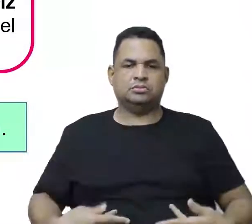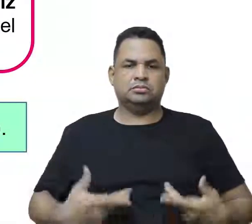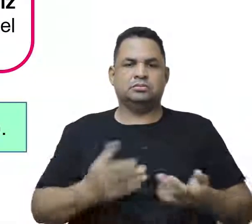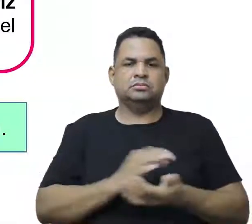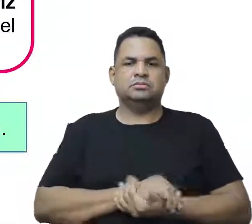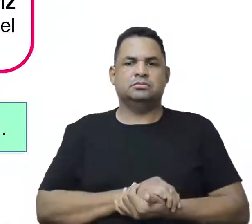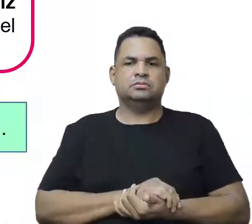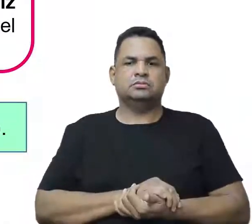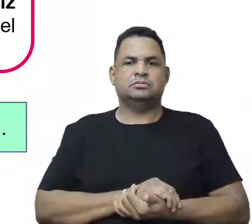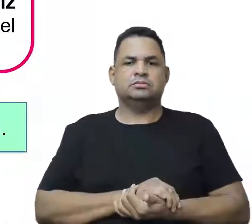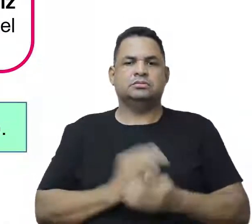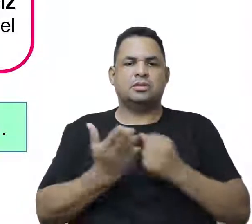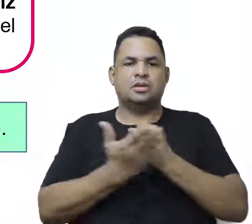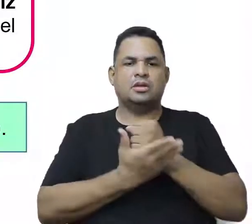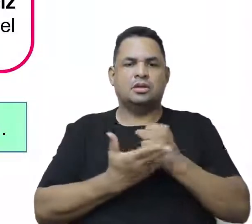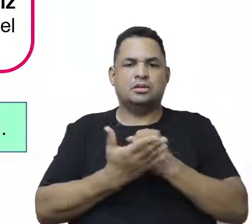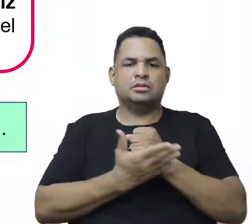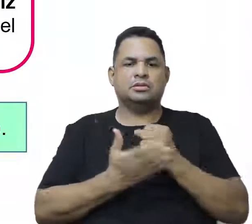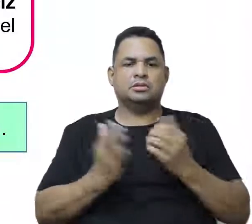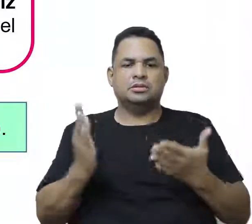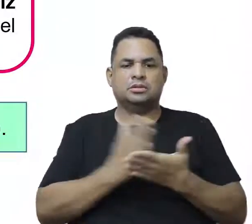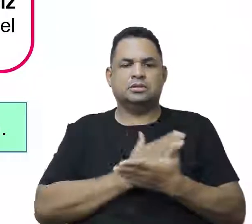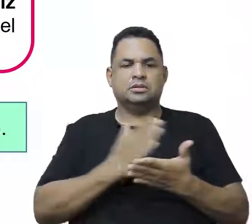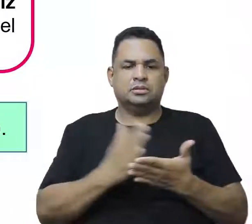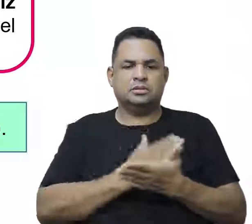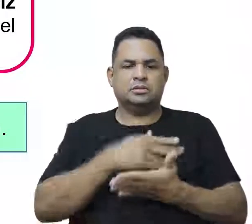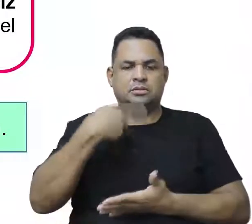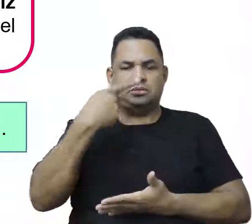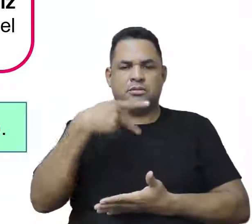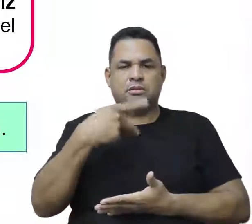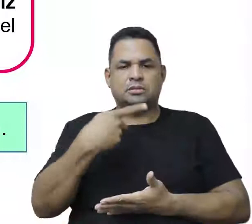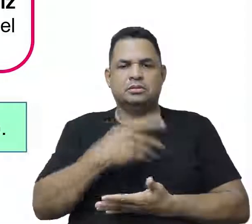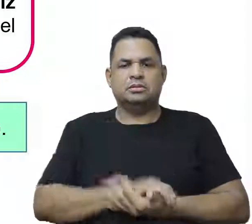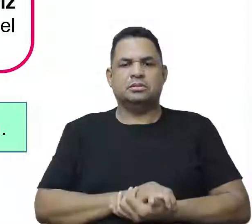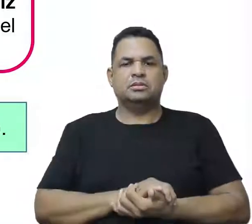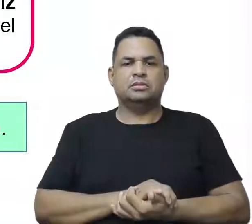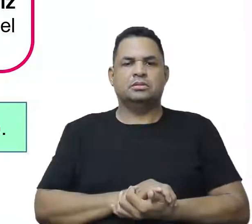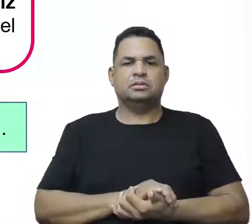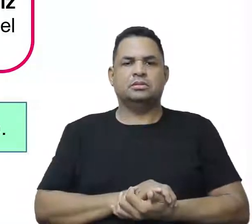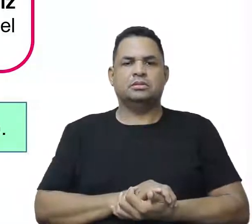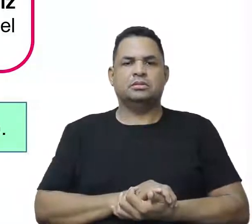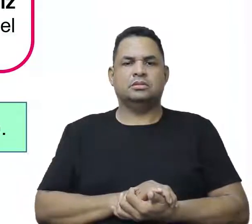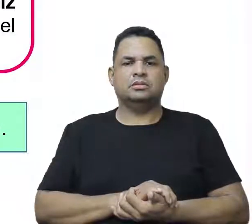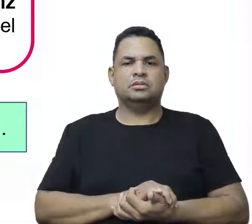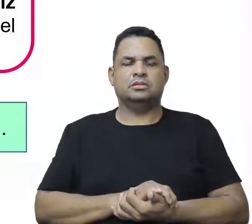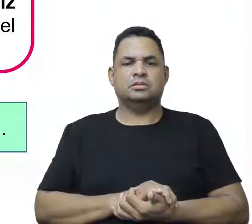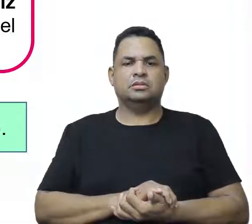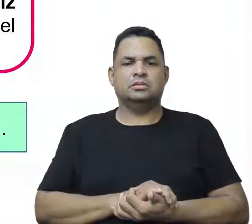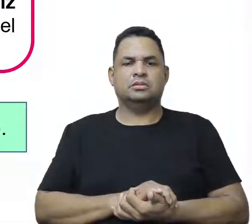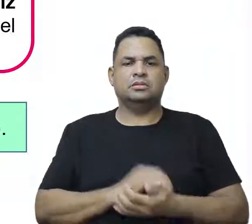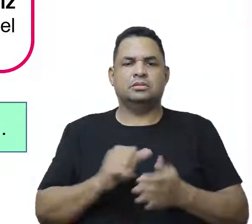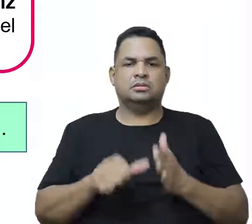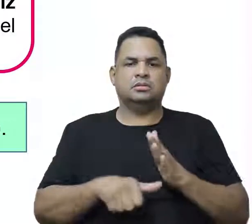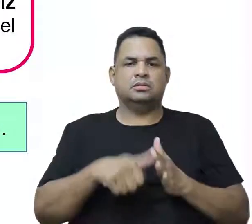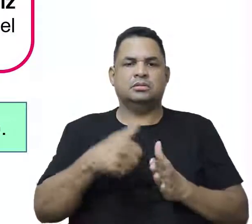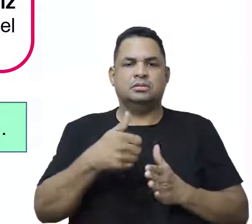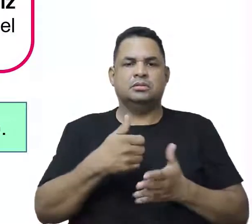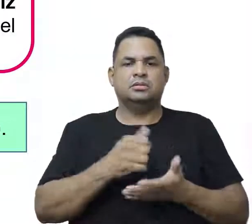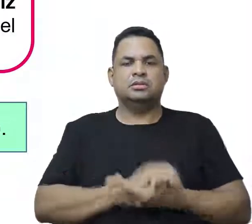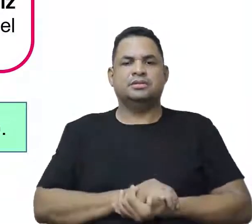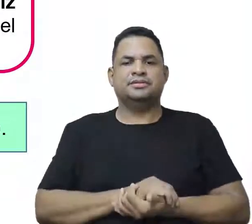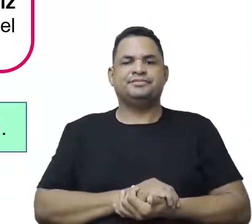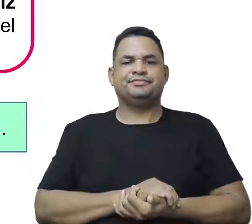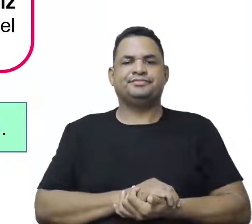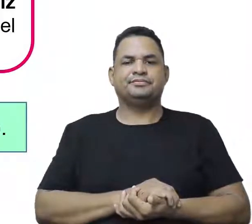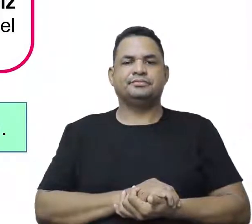Essas análises é baseada no livro do Corpo Fala, ok? Perfeito. Então, vamos analisar a primeira, professora? A